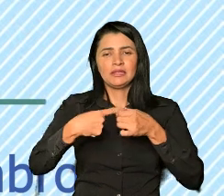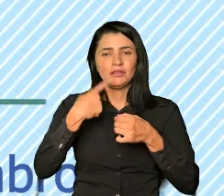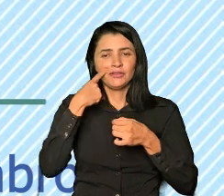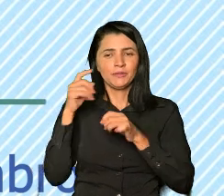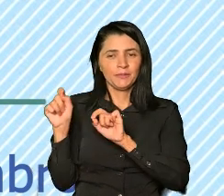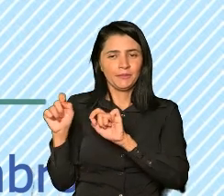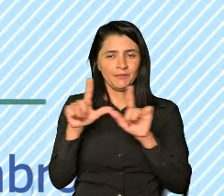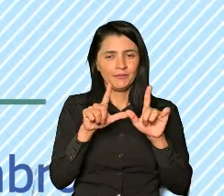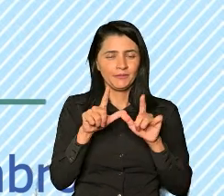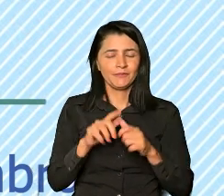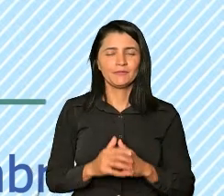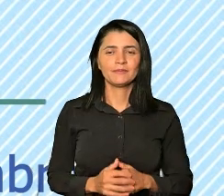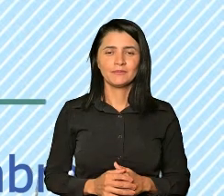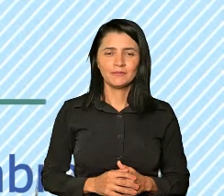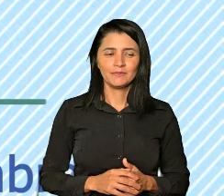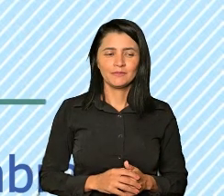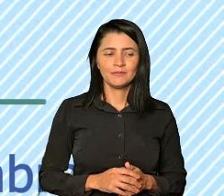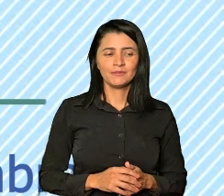Passando.